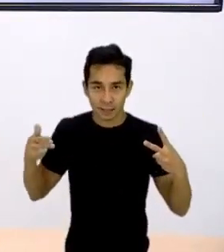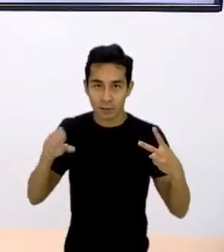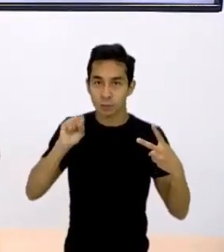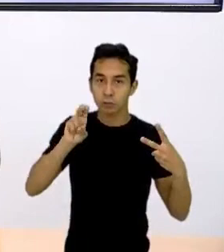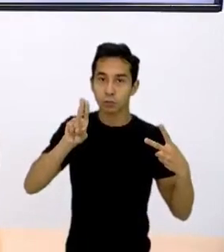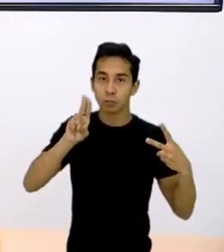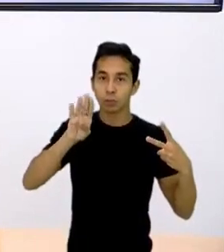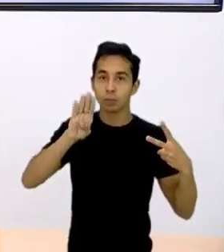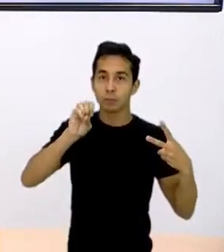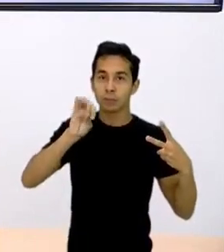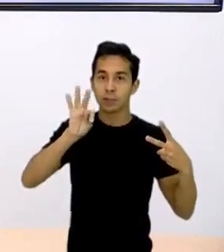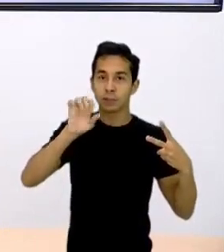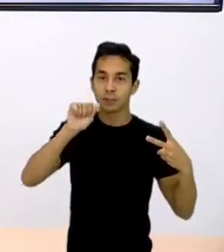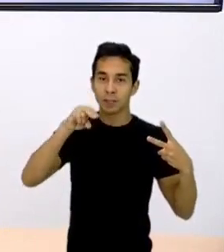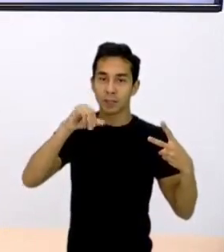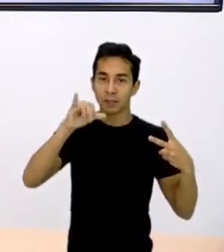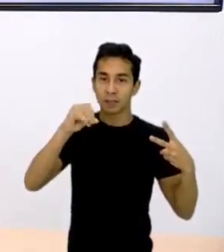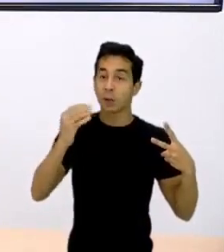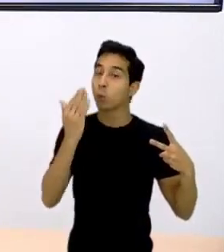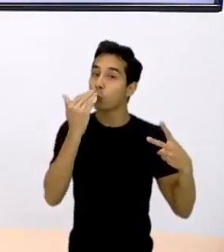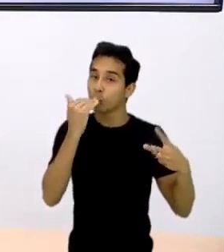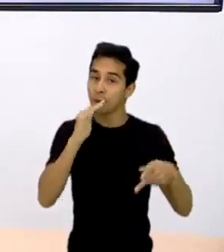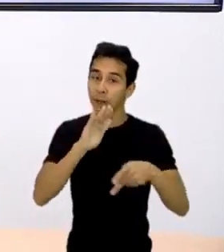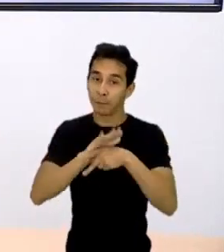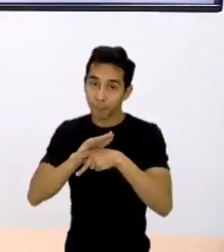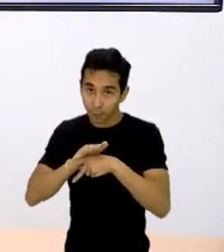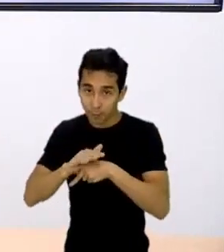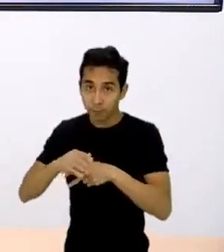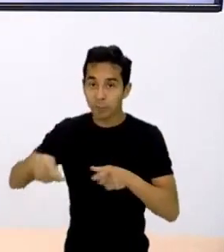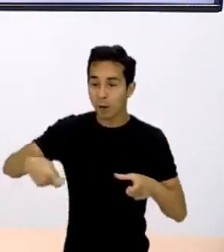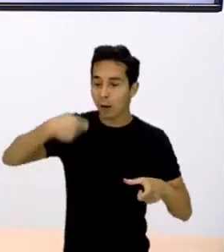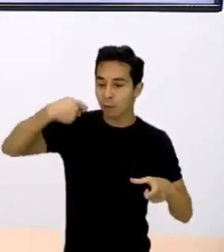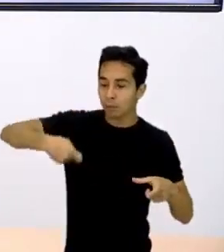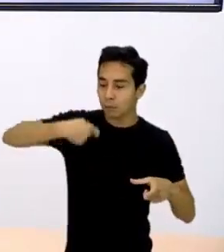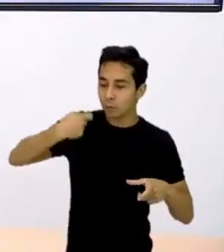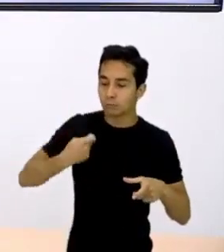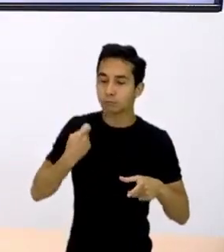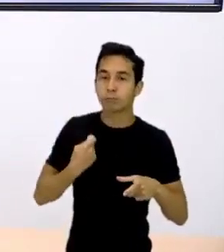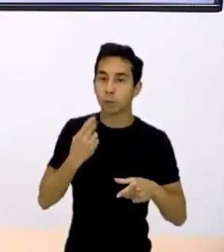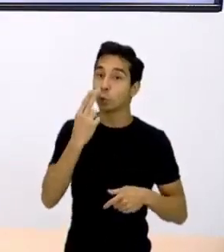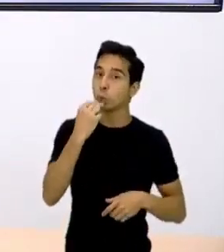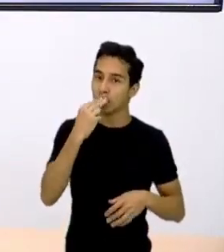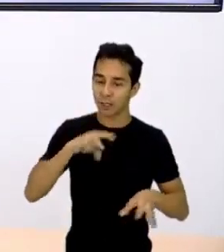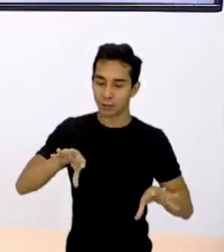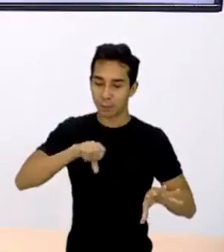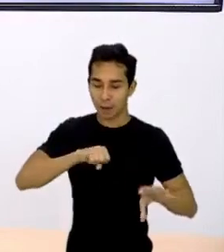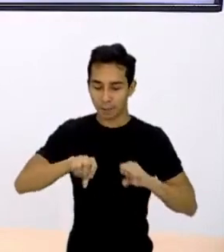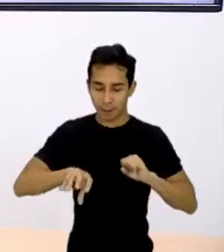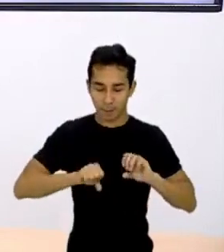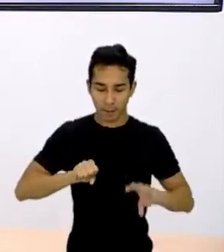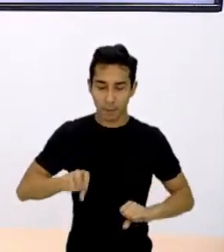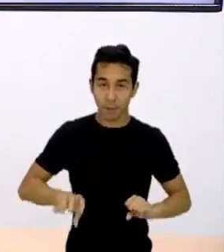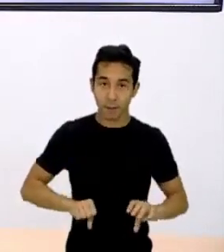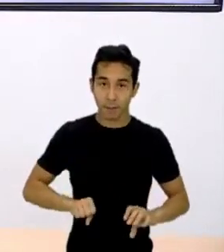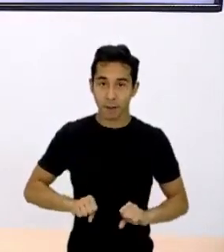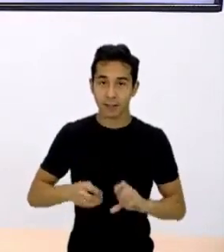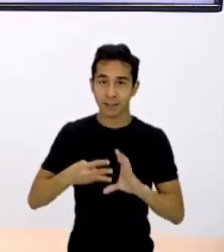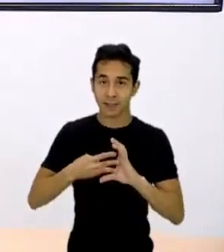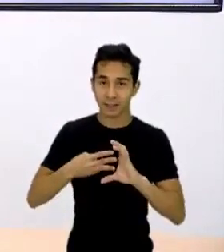ou absorvidas dos alimentos pelo nosso e são levadas, portanto, às células por meio do nosso